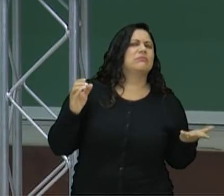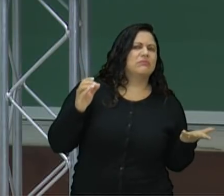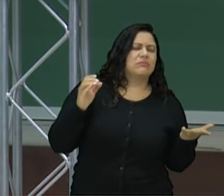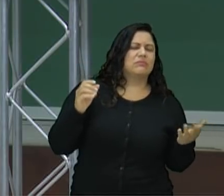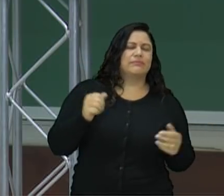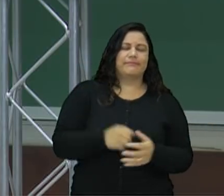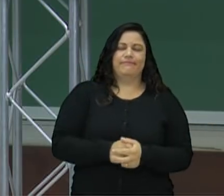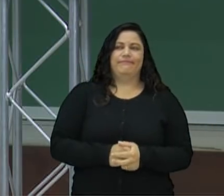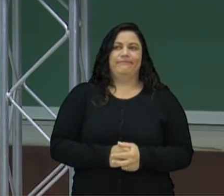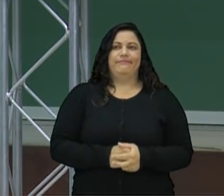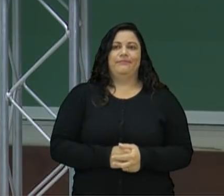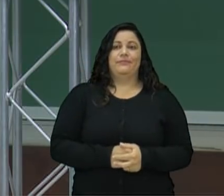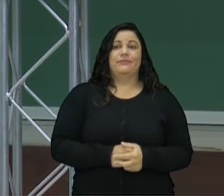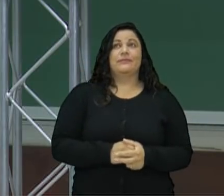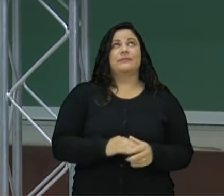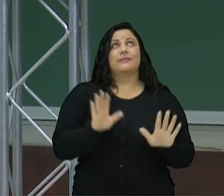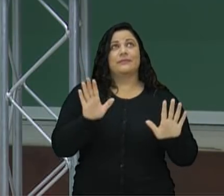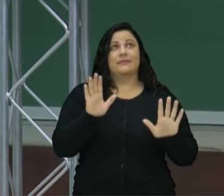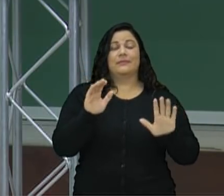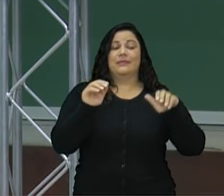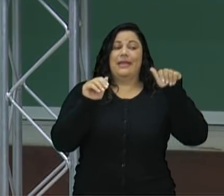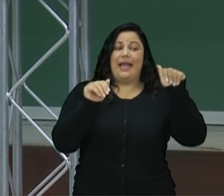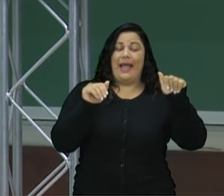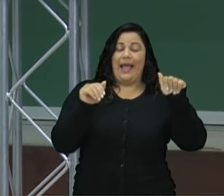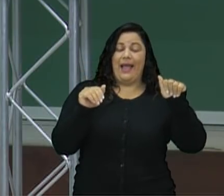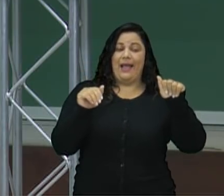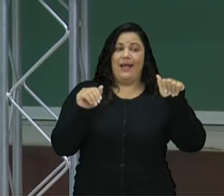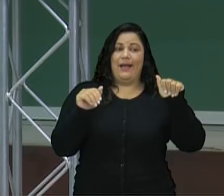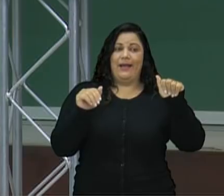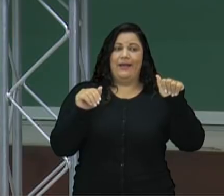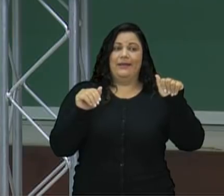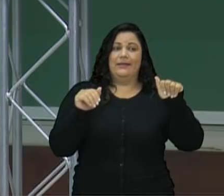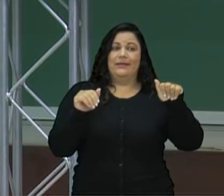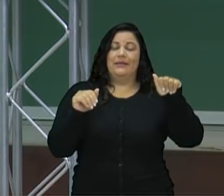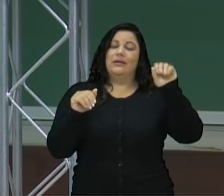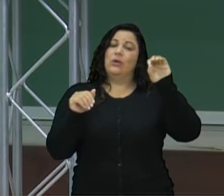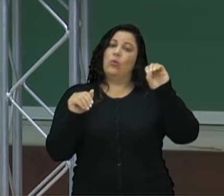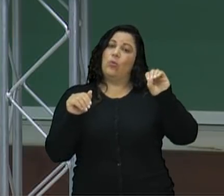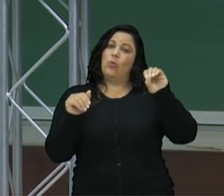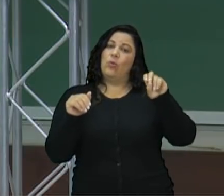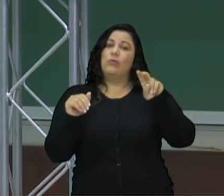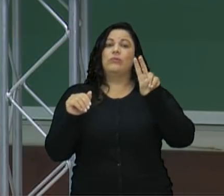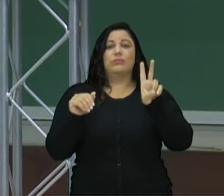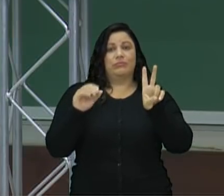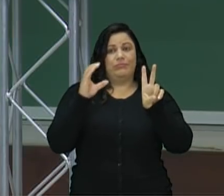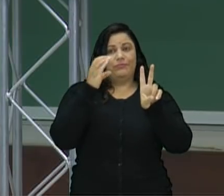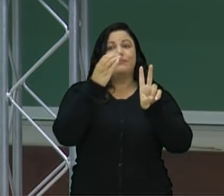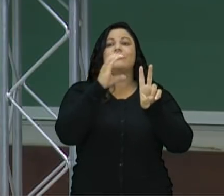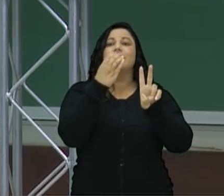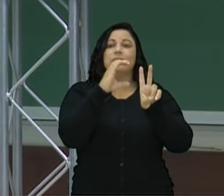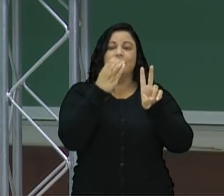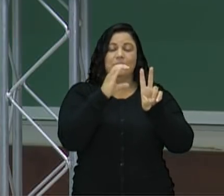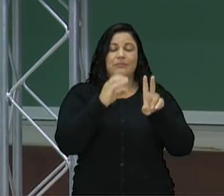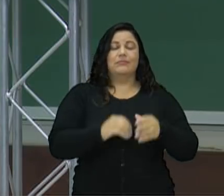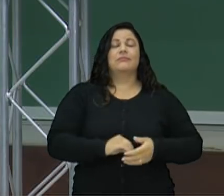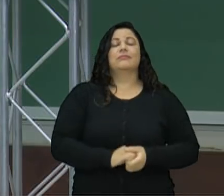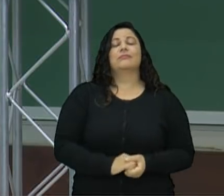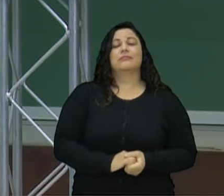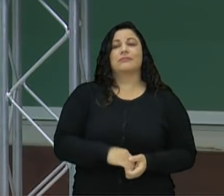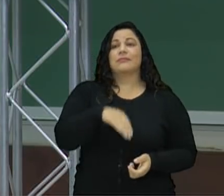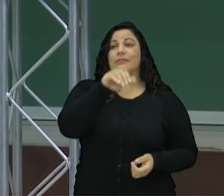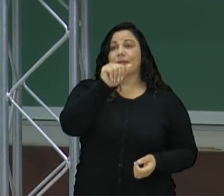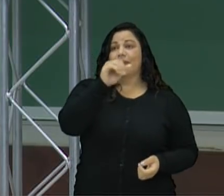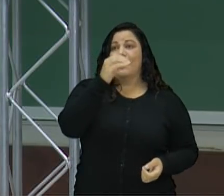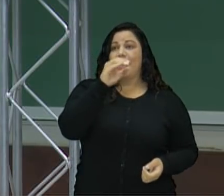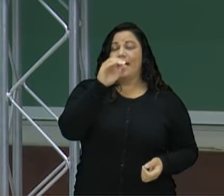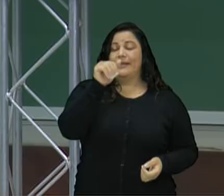se eu fico em dúvida, por exemplo, açaí é com C ou C cedilha? Bom, depois do som vem a letra A. Se